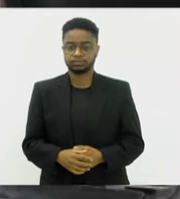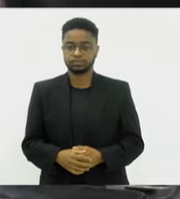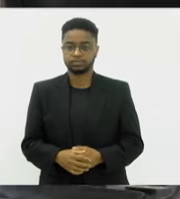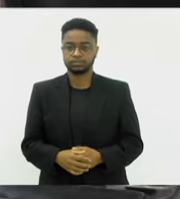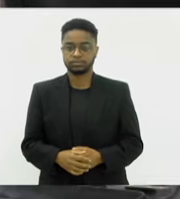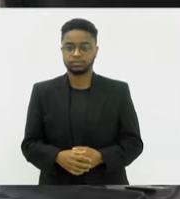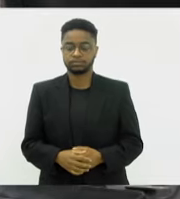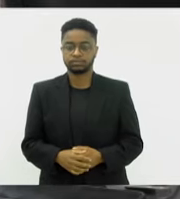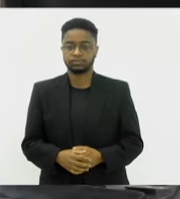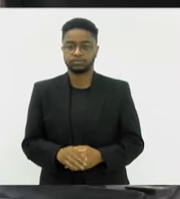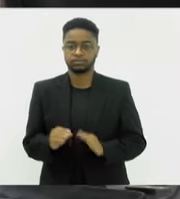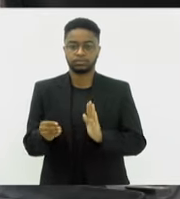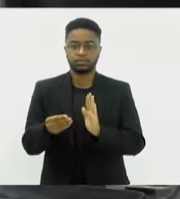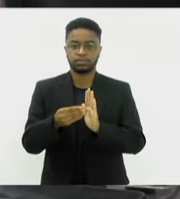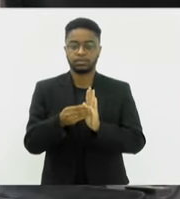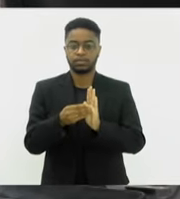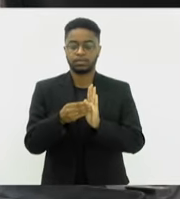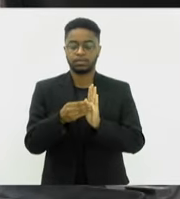a.